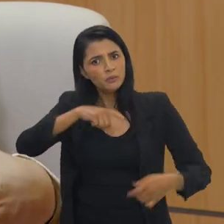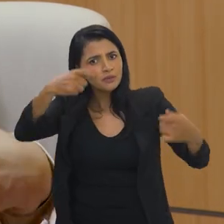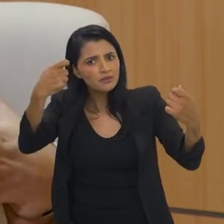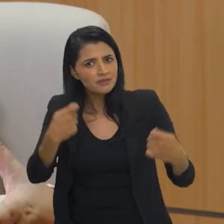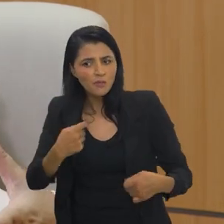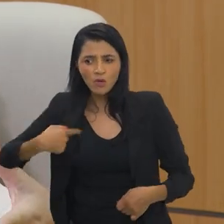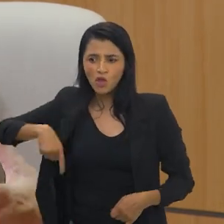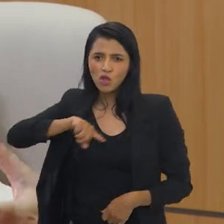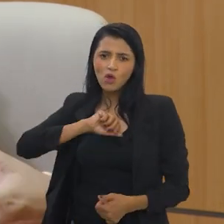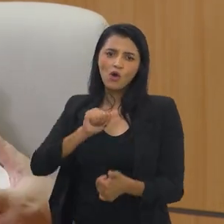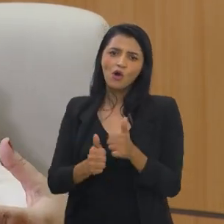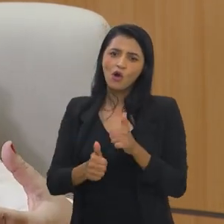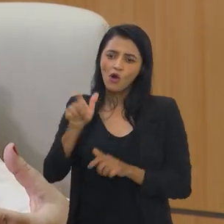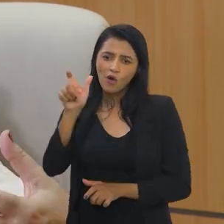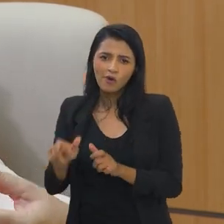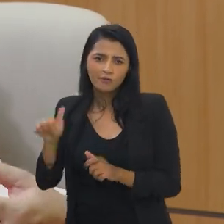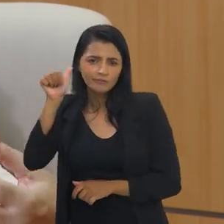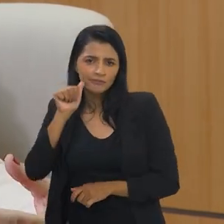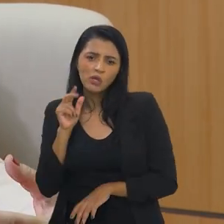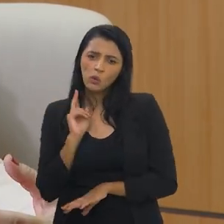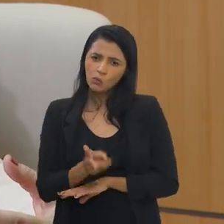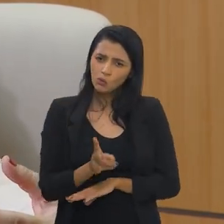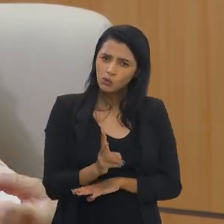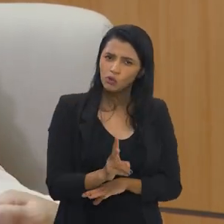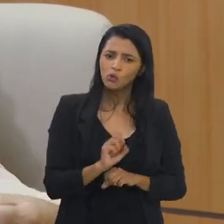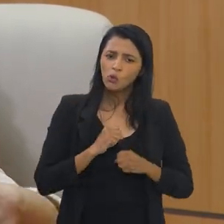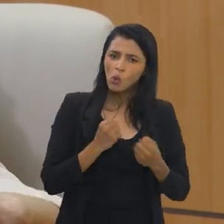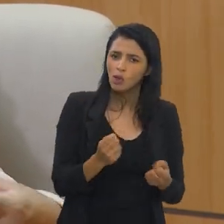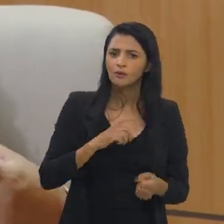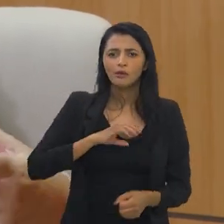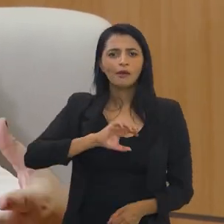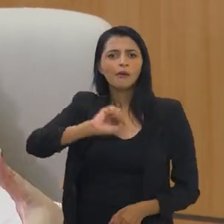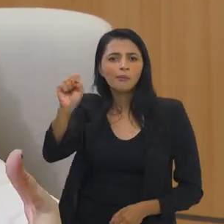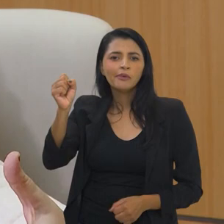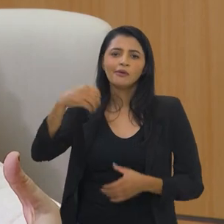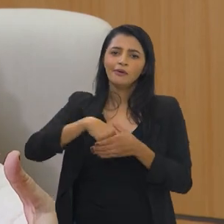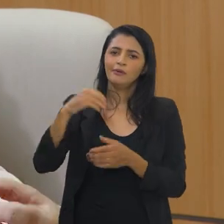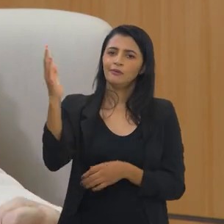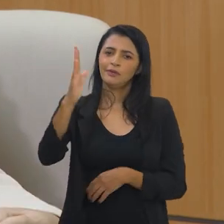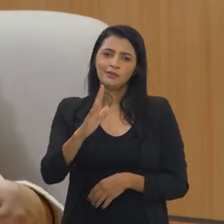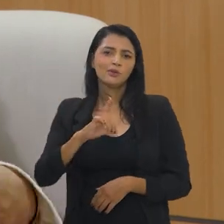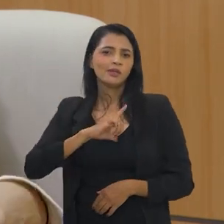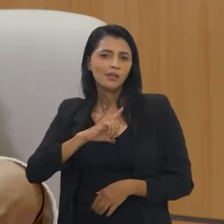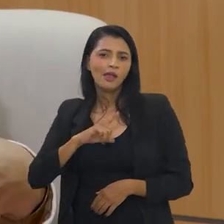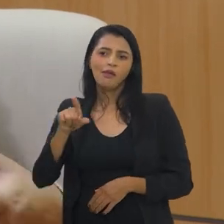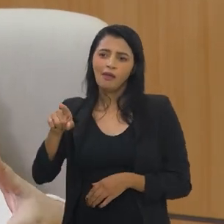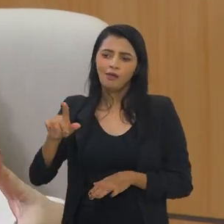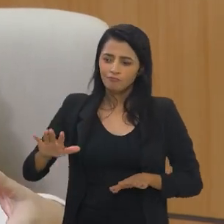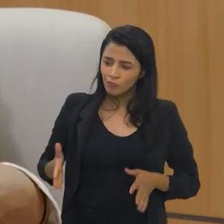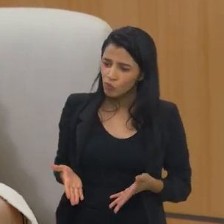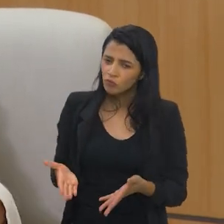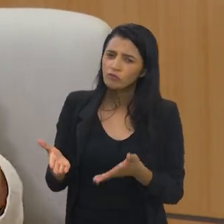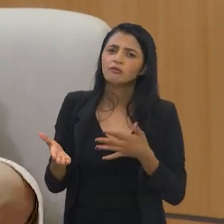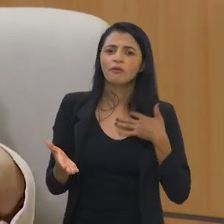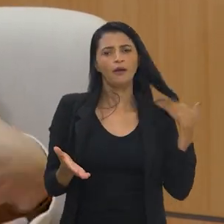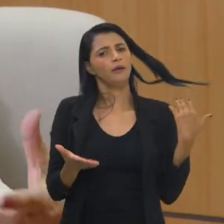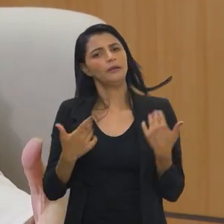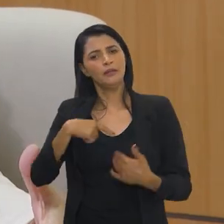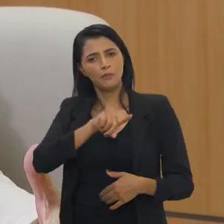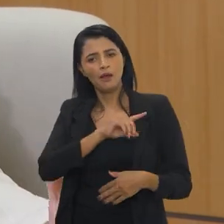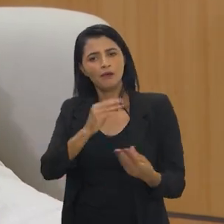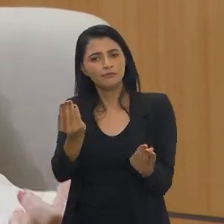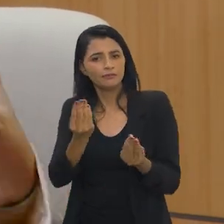nós precisamos de que as nossas atletas continuem né que a gente tem a campeãs no Brasil que a gente tem elas